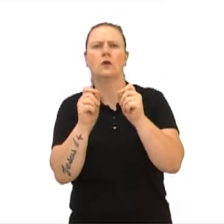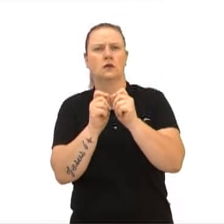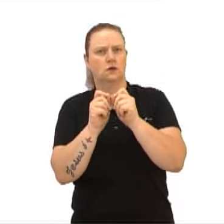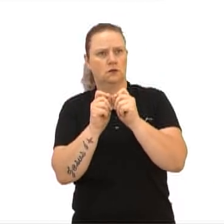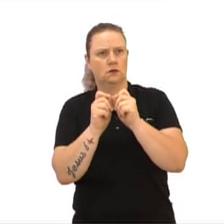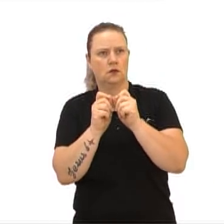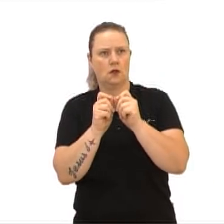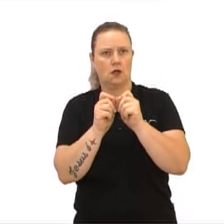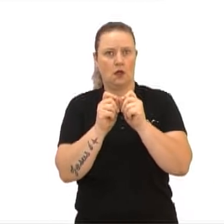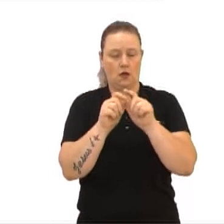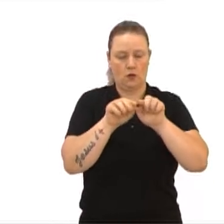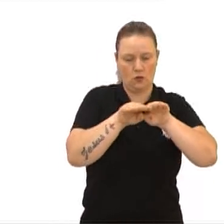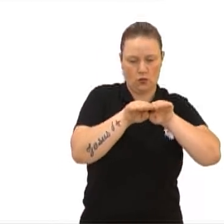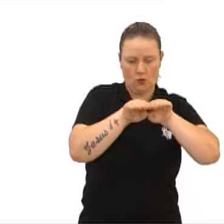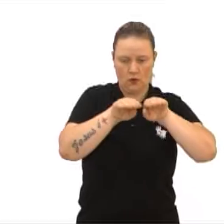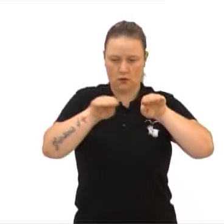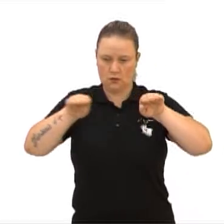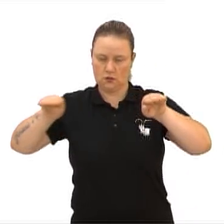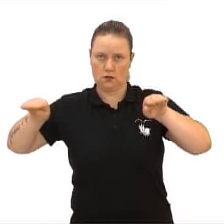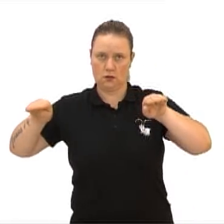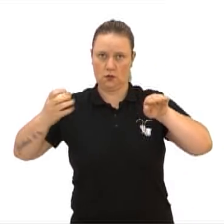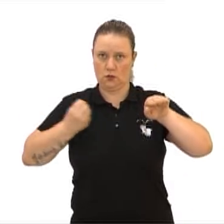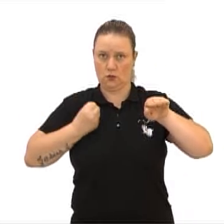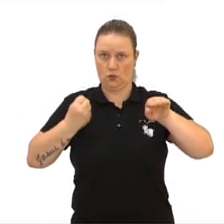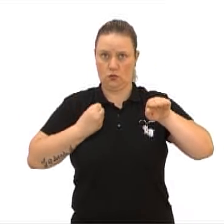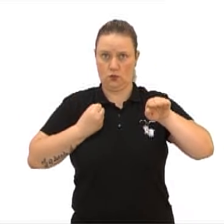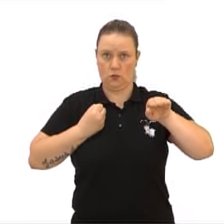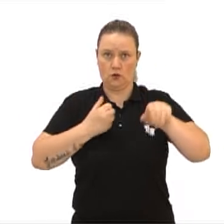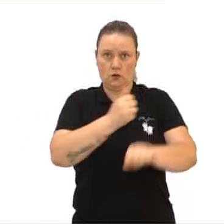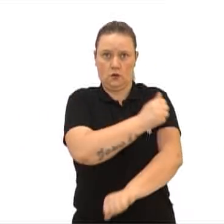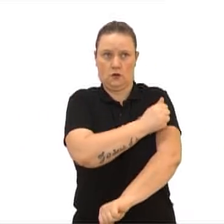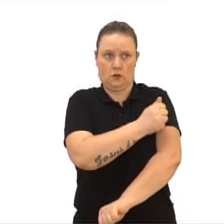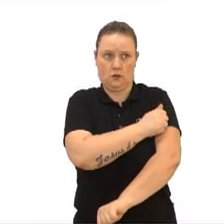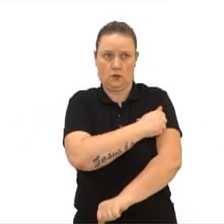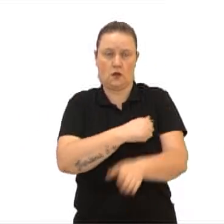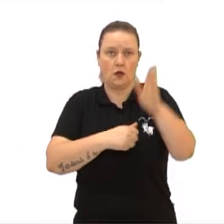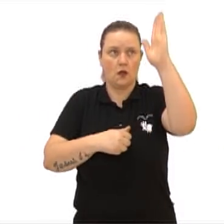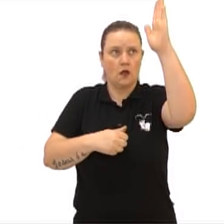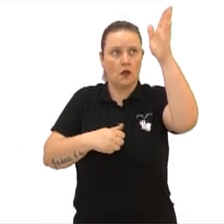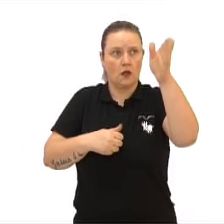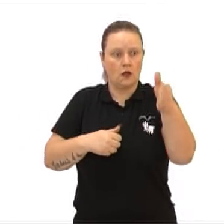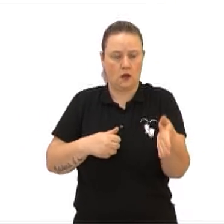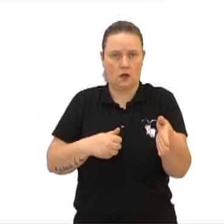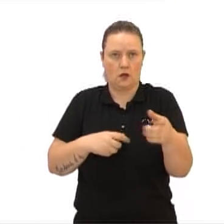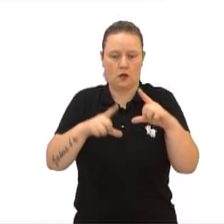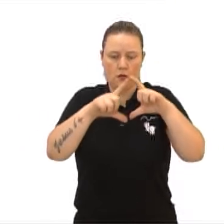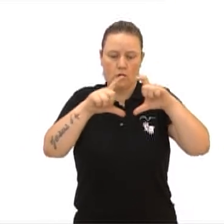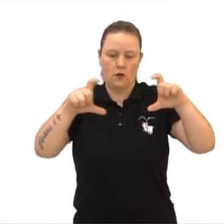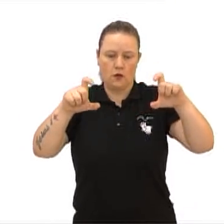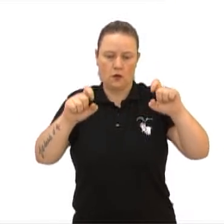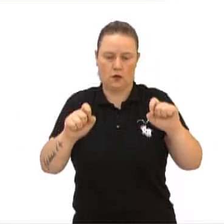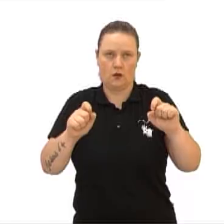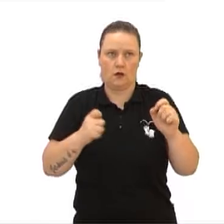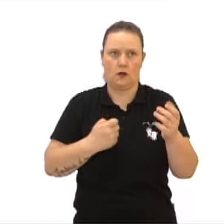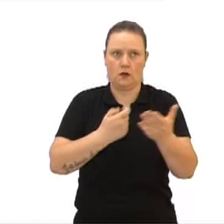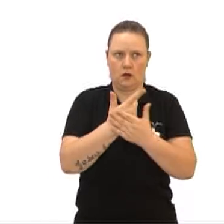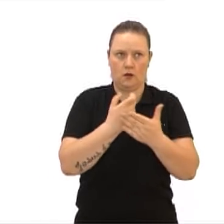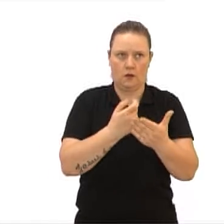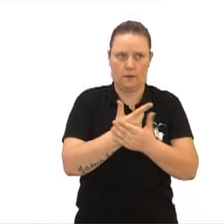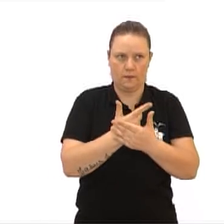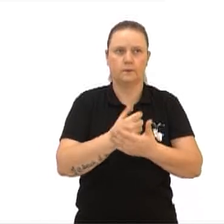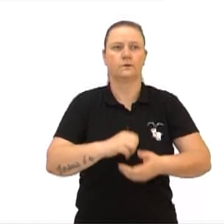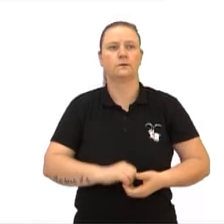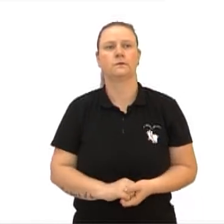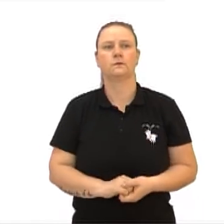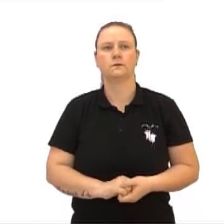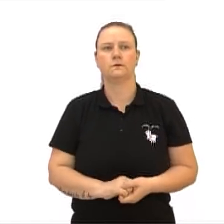na horizontal o número de alunos, tá bom? E aqui na vertical, o número de bilhetes, tá bom? Então, agora nós